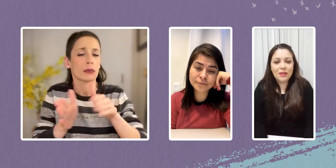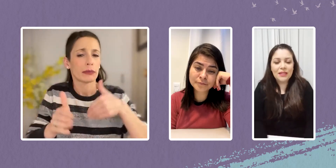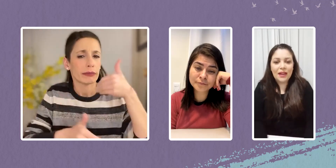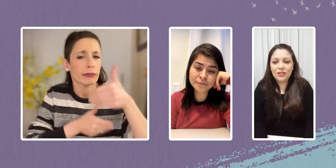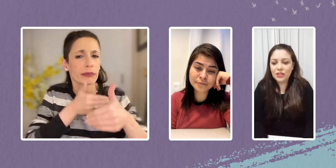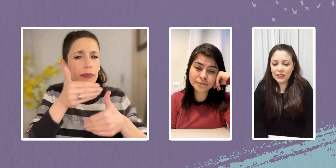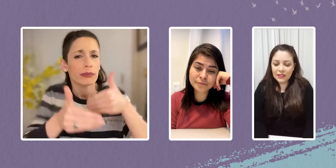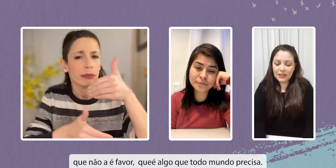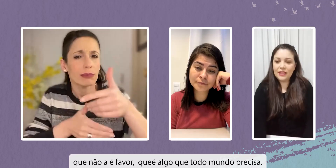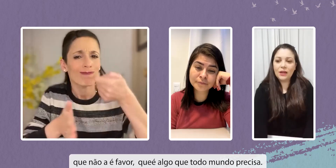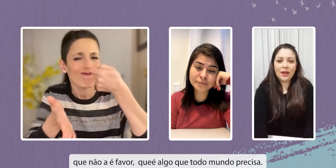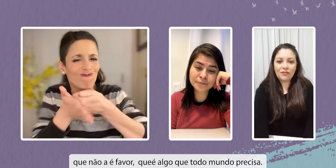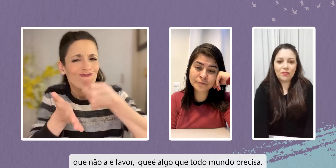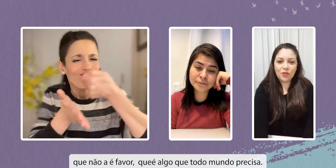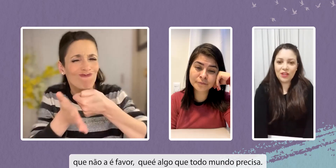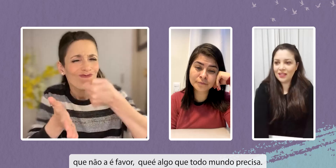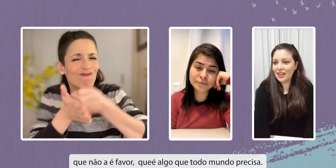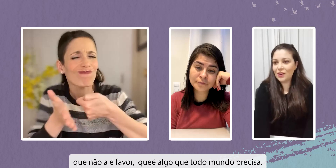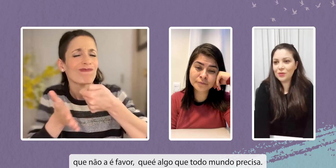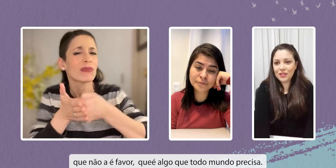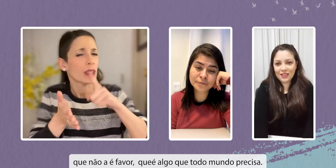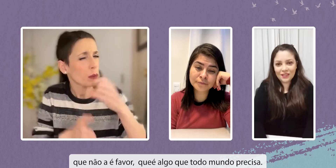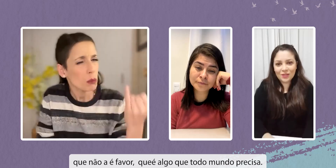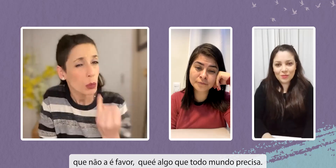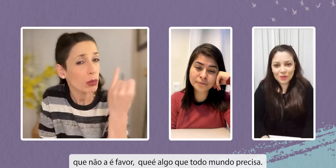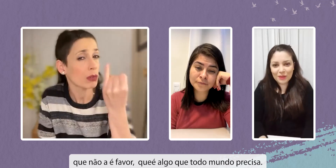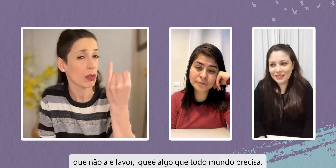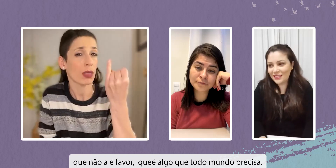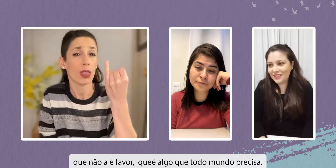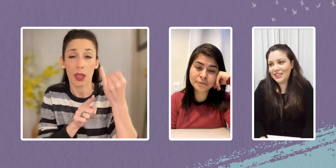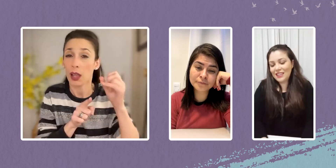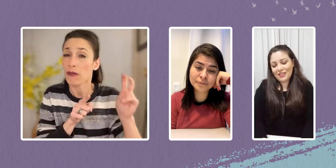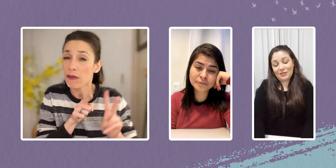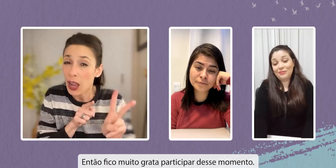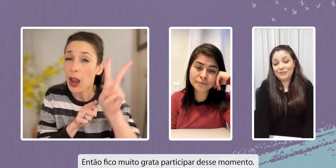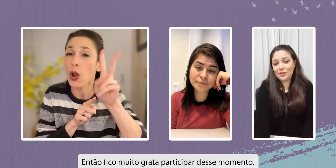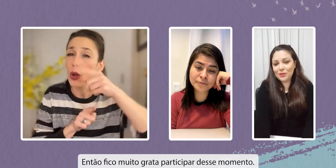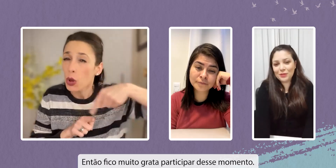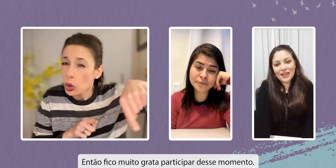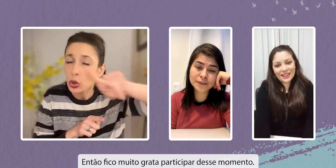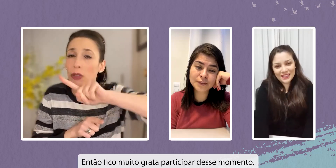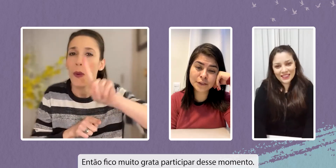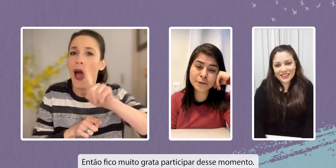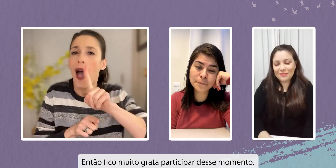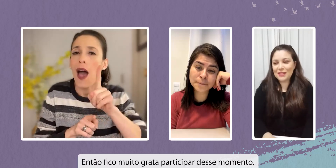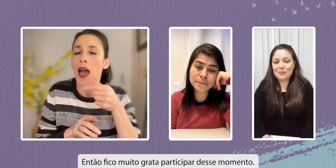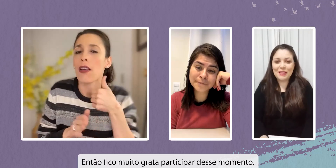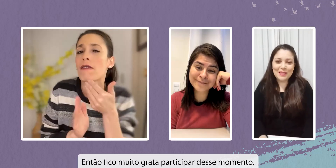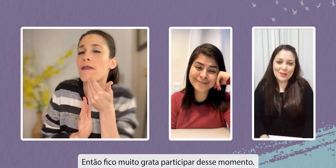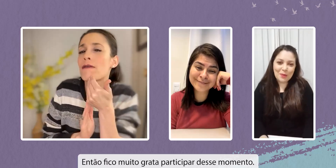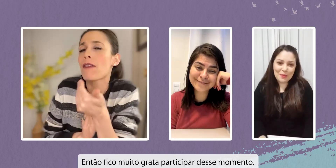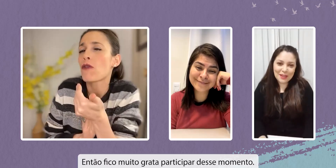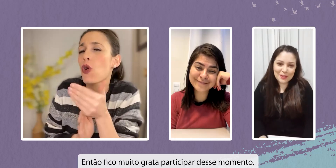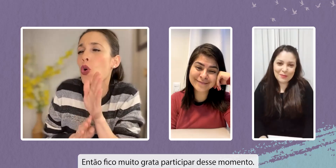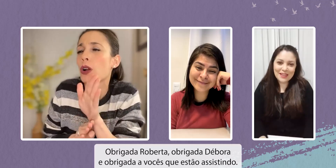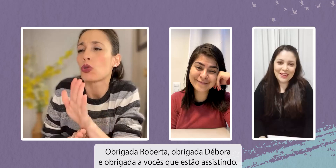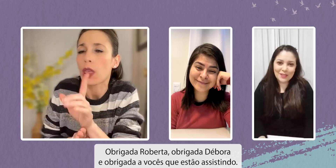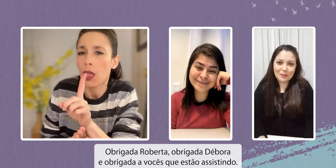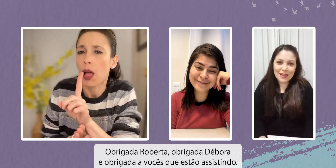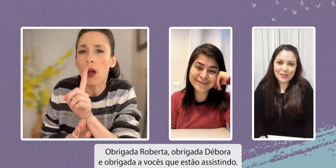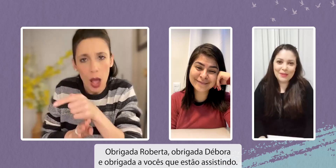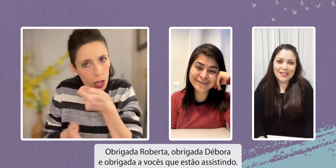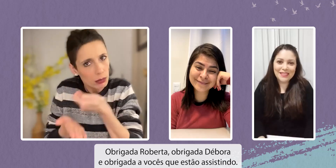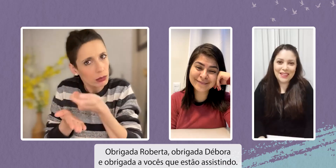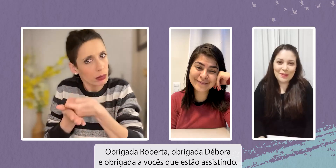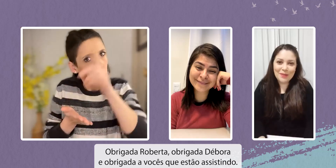exigindo acessibilidade, que não é favor, que é algo que todo mundo precisa. Então, fico muito grata por participar desse momento.